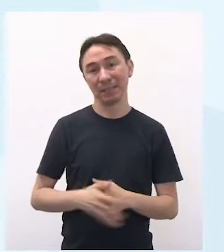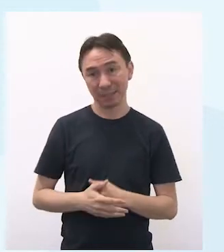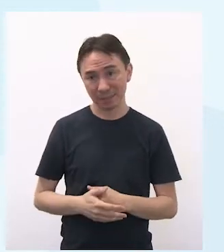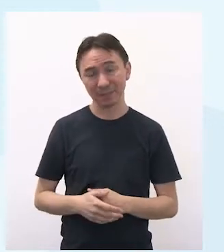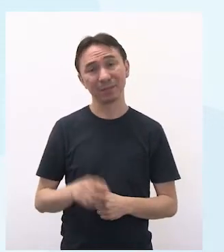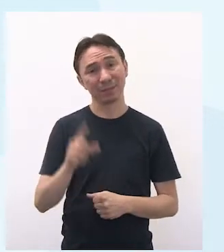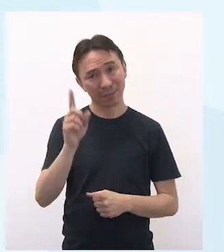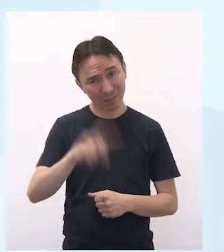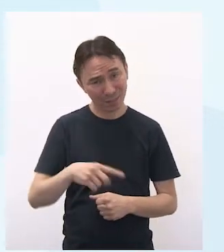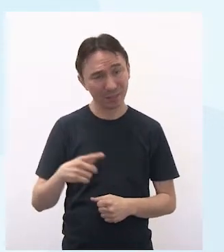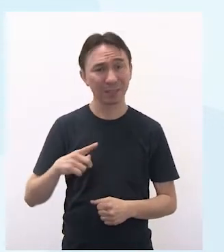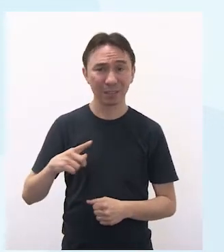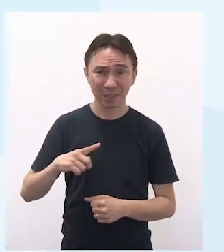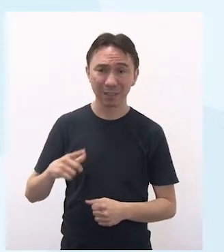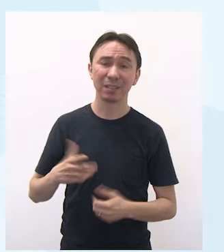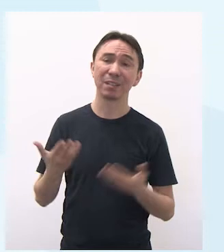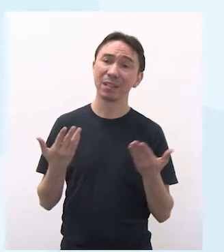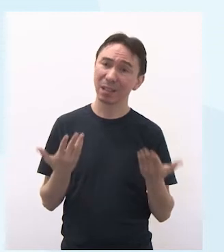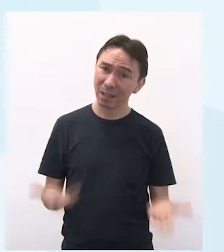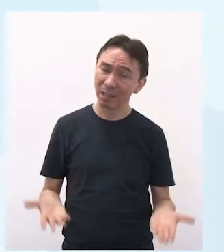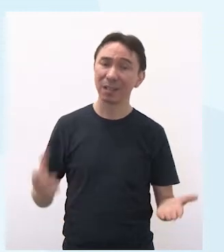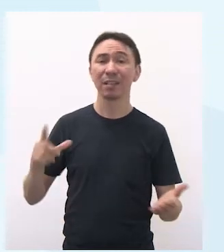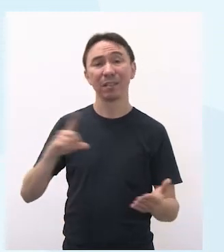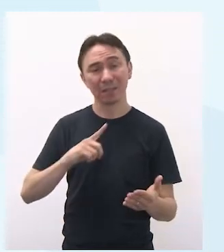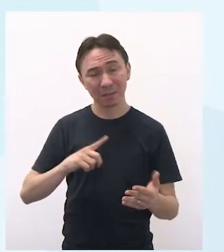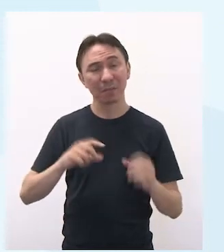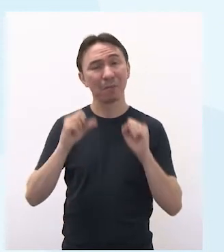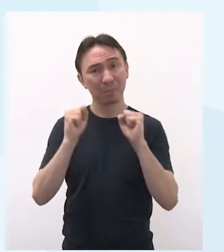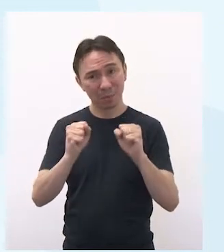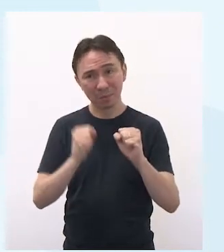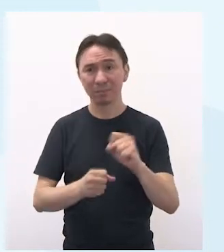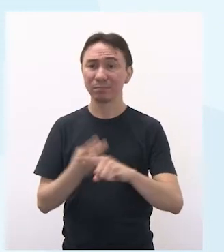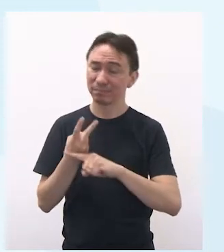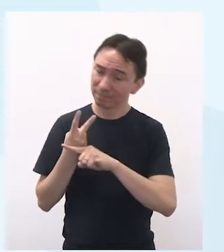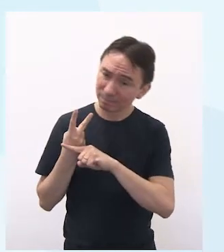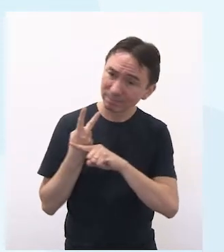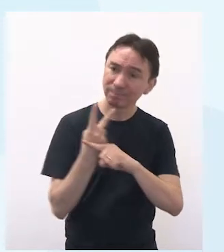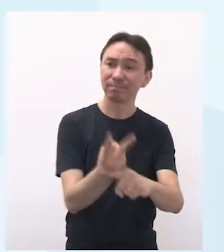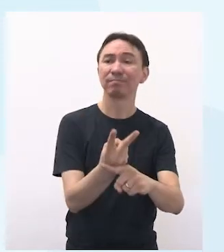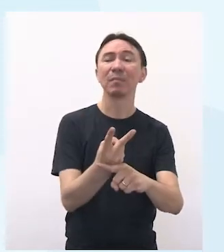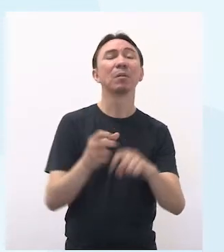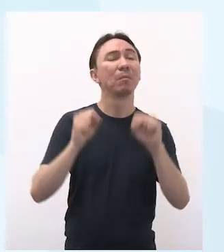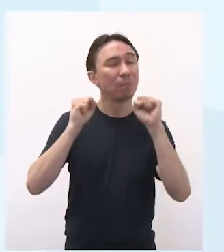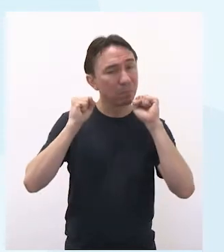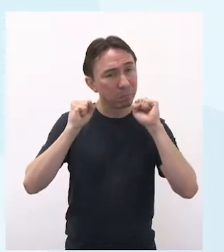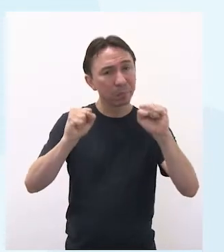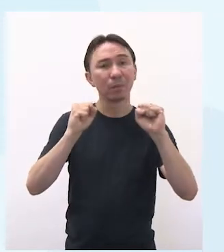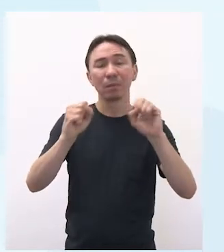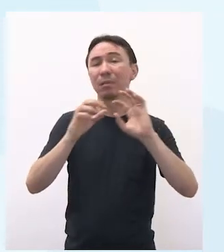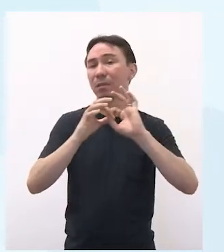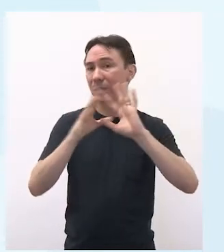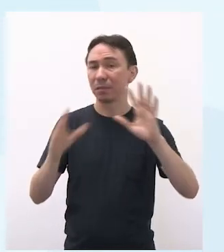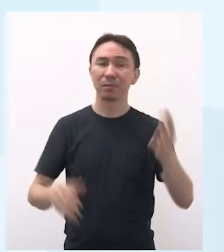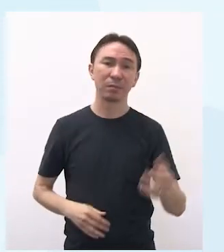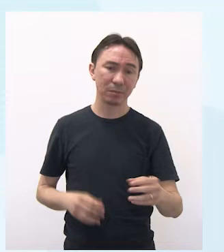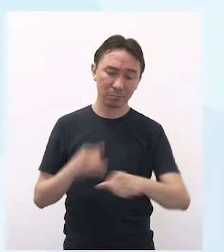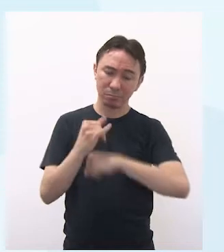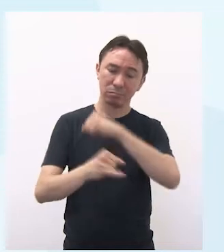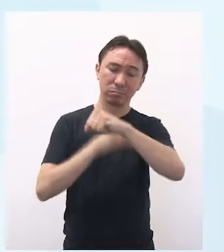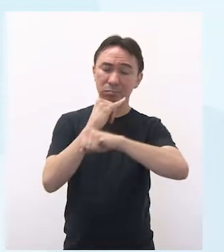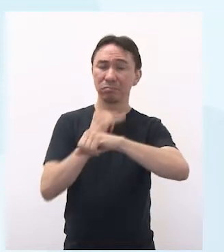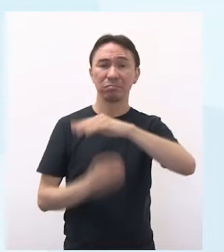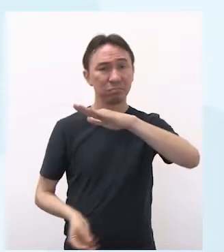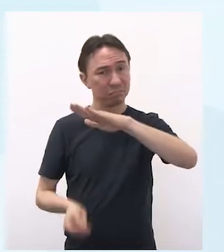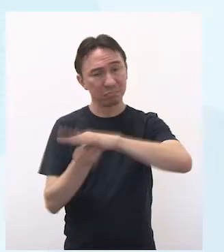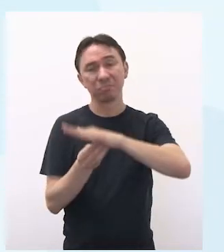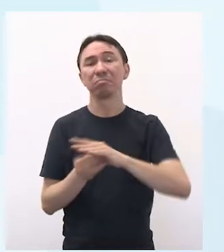estou falando, retomando, ficará à disposição aqui todo esse material no repositório do Centro de